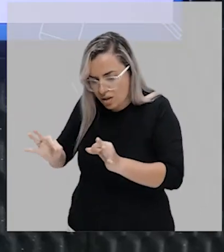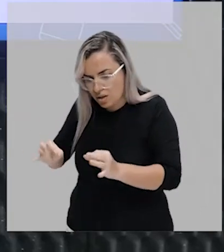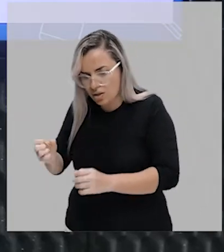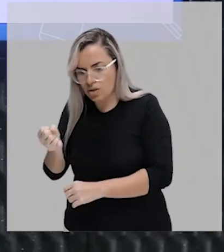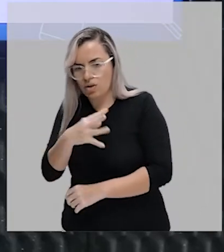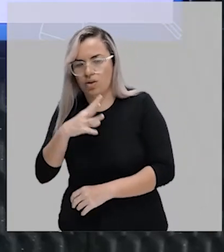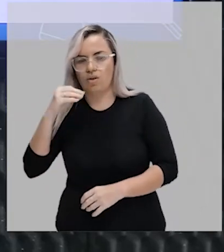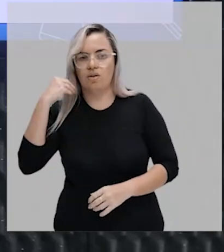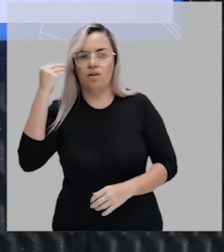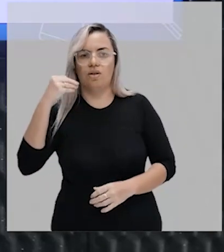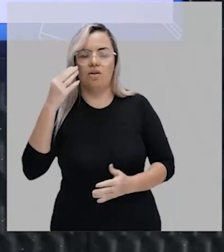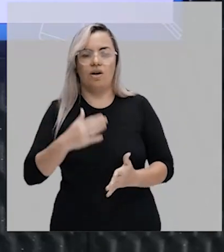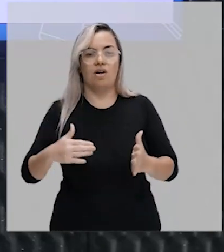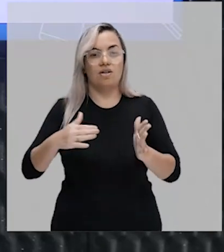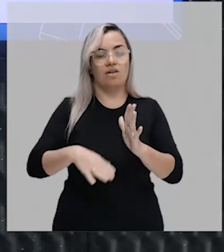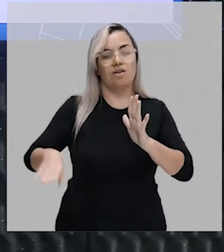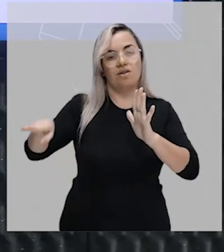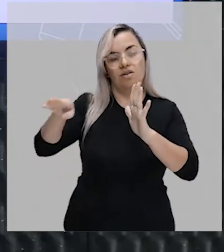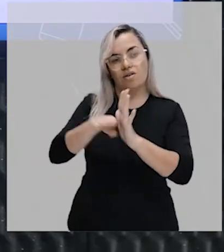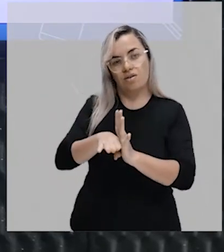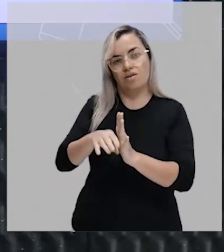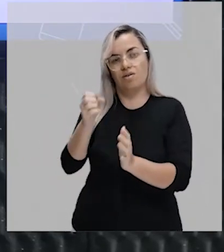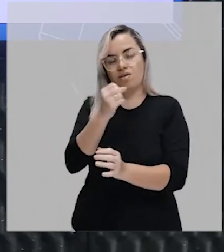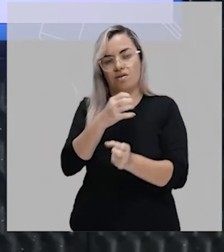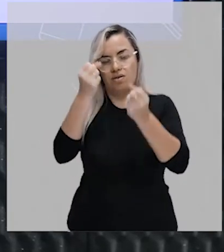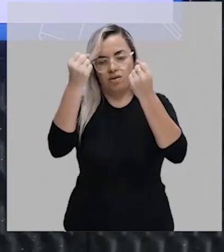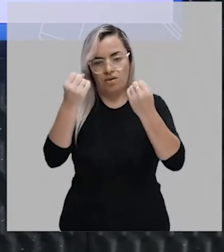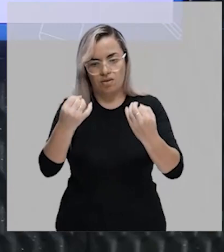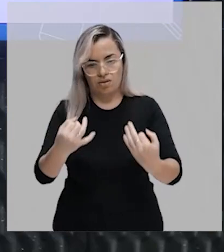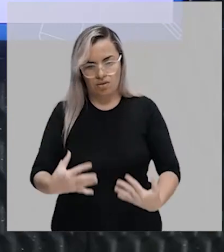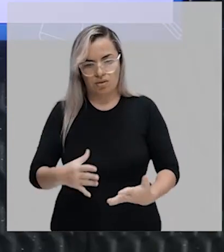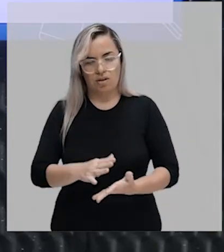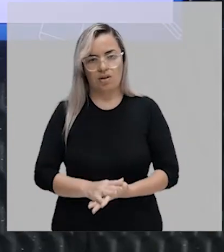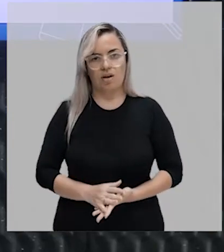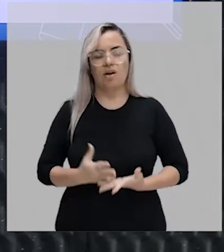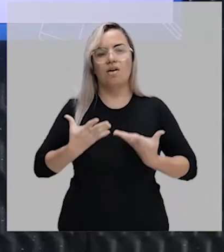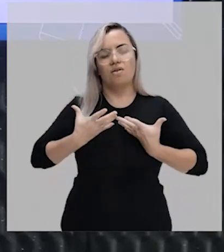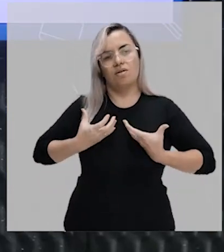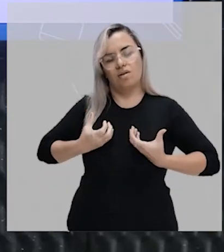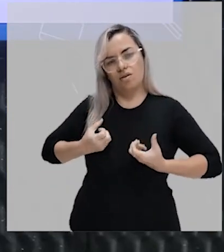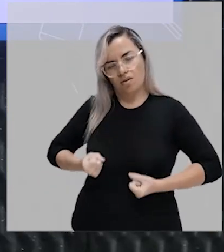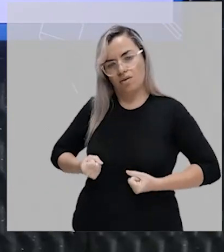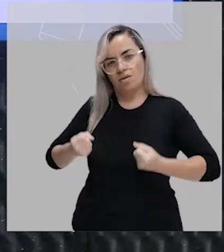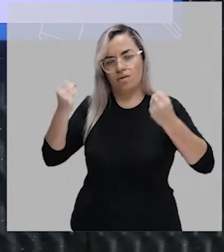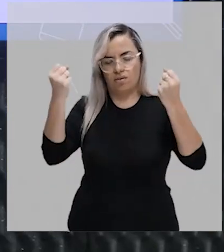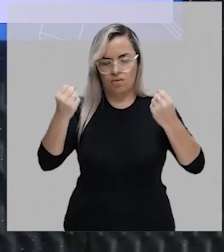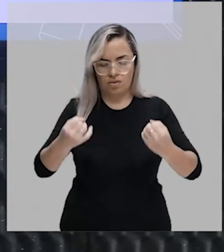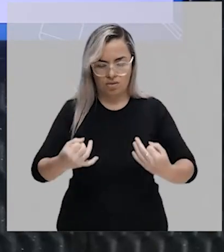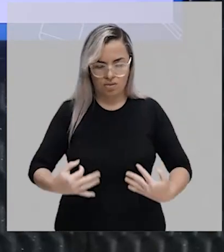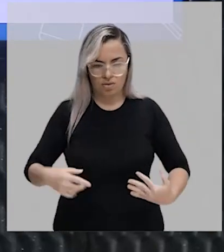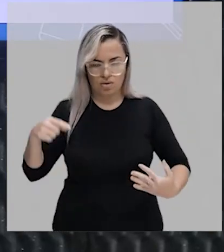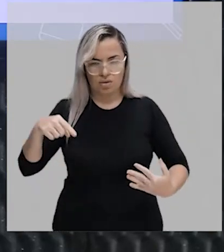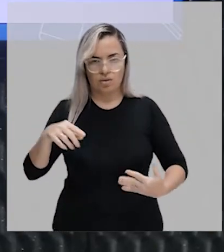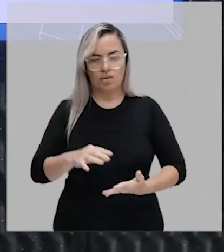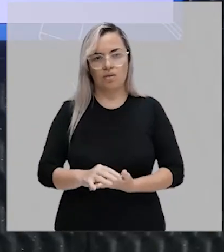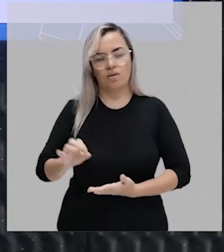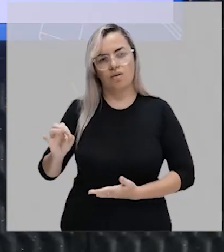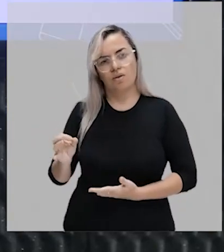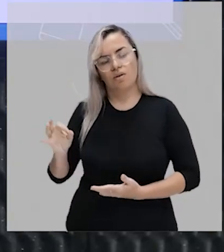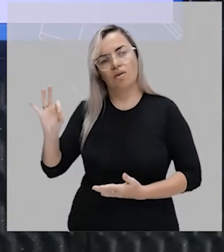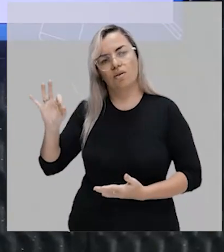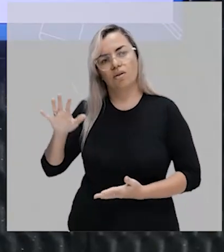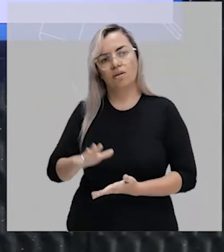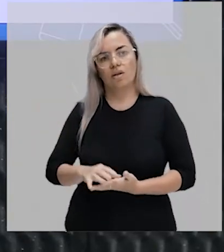você conseguir chegar a uma nova explicação que seja plausível para explicar aquele fenômeno que